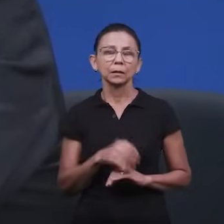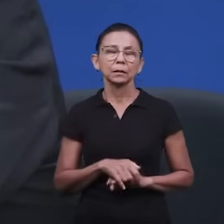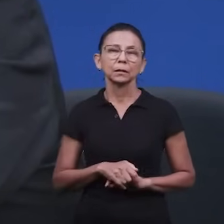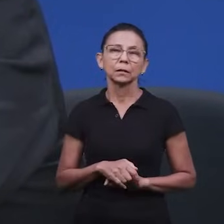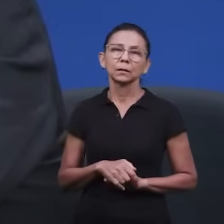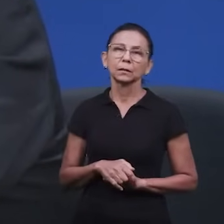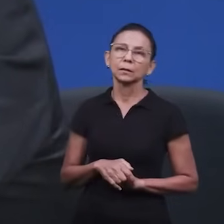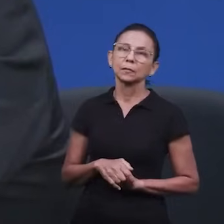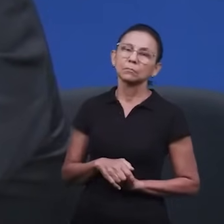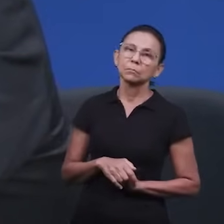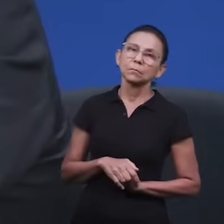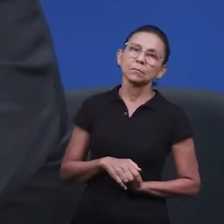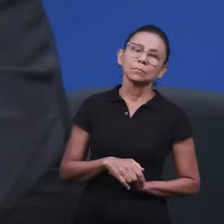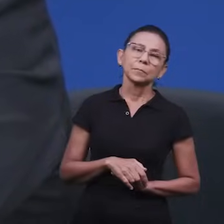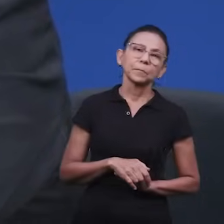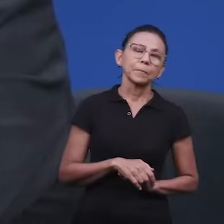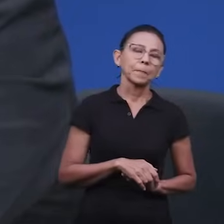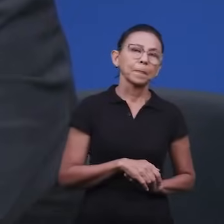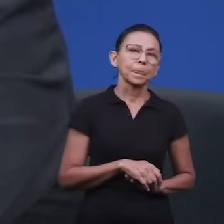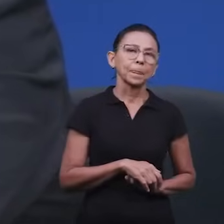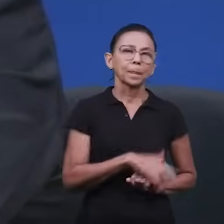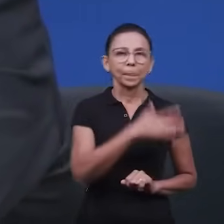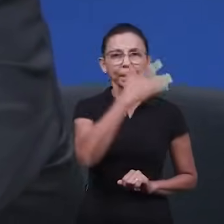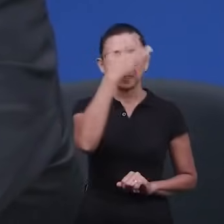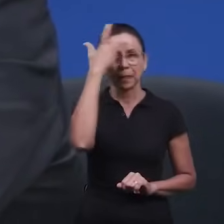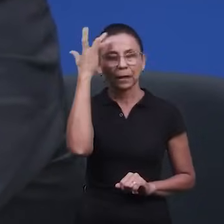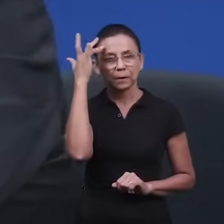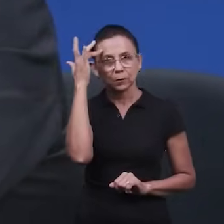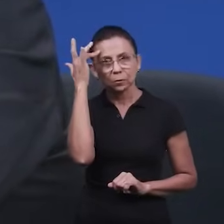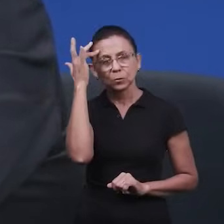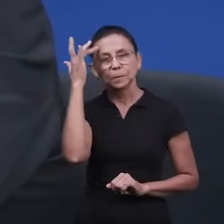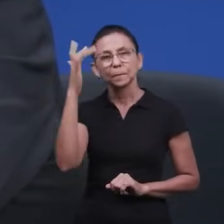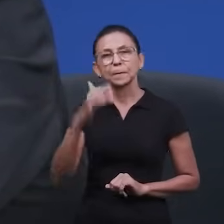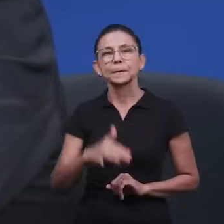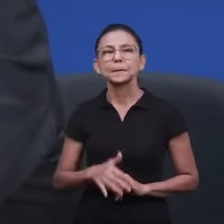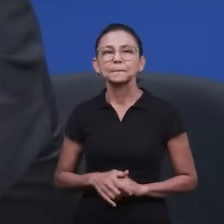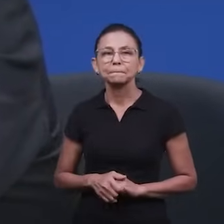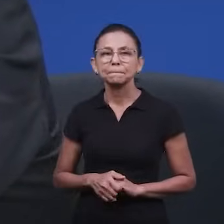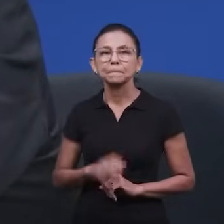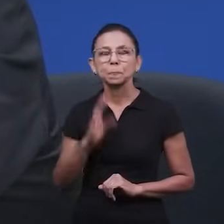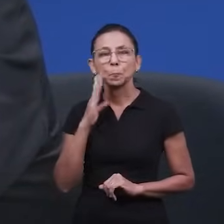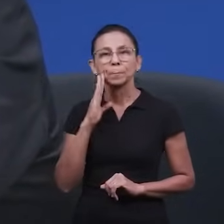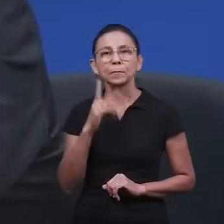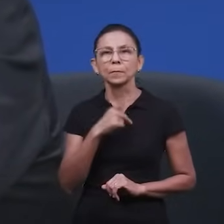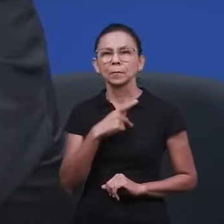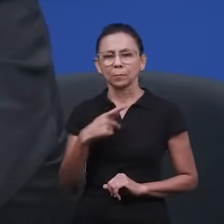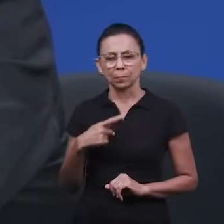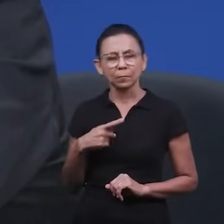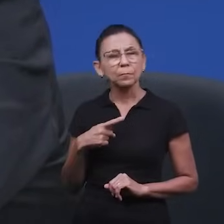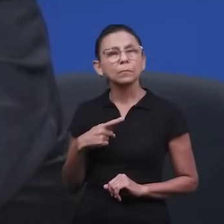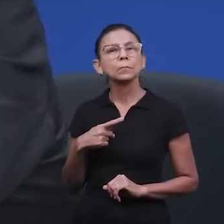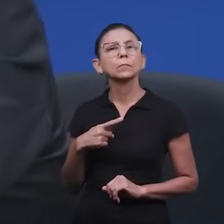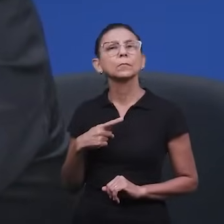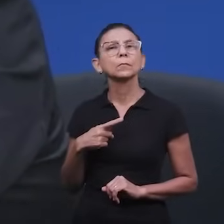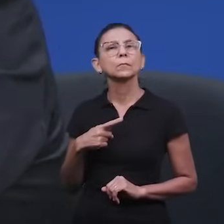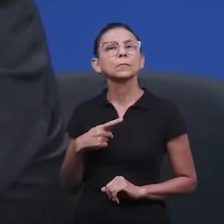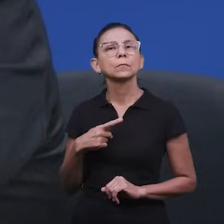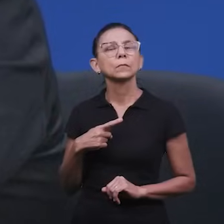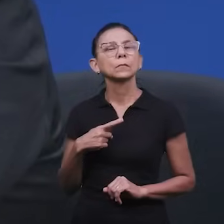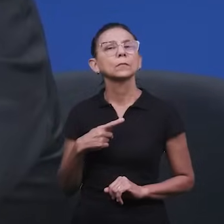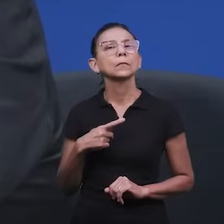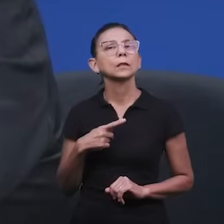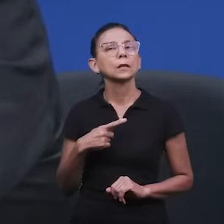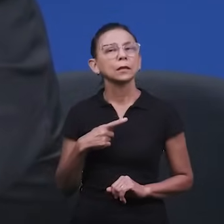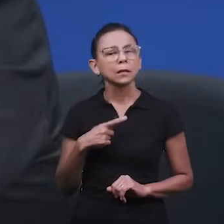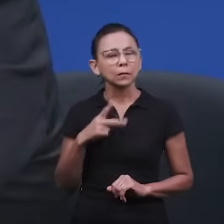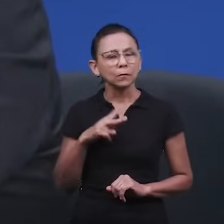saibam, né, que os pastores, pastor que é pastor sabe ouvir, né? Ele vai ouvir a